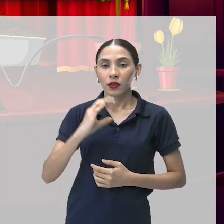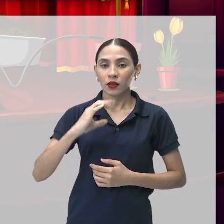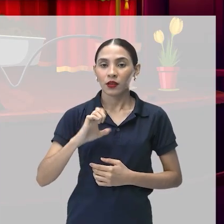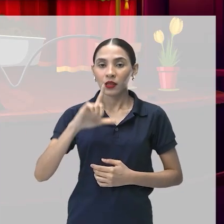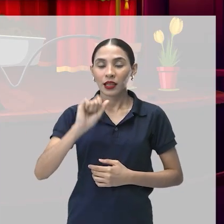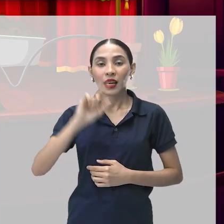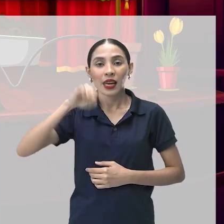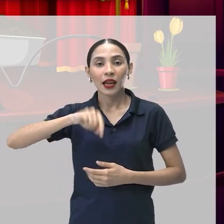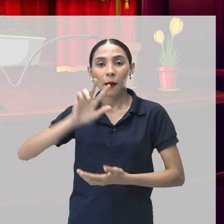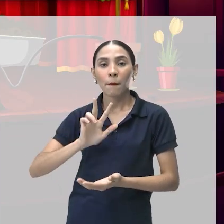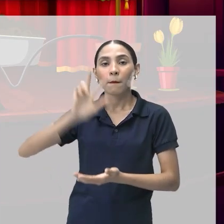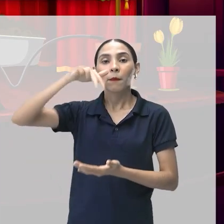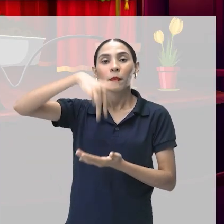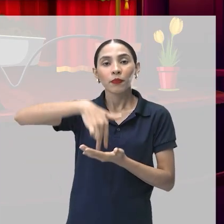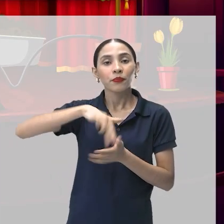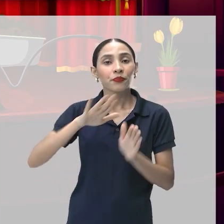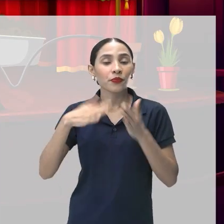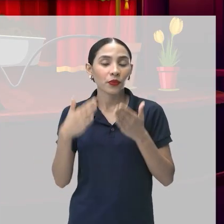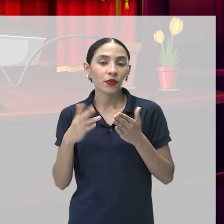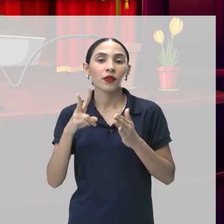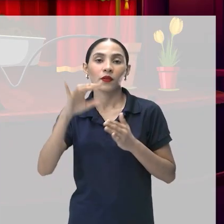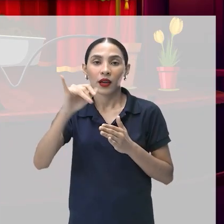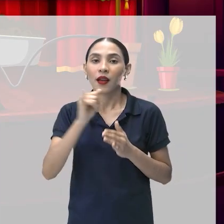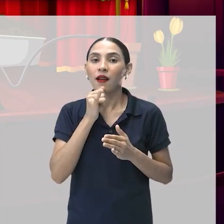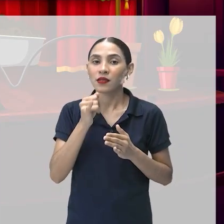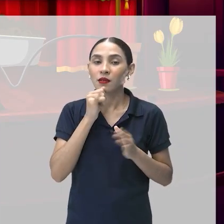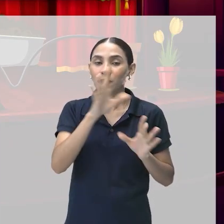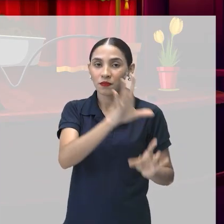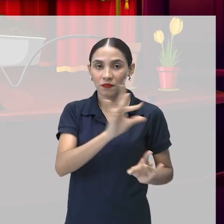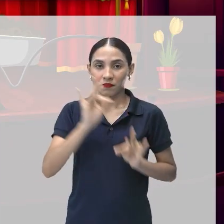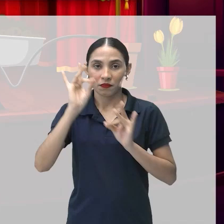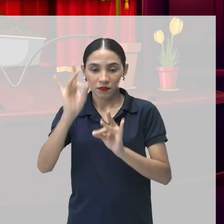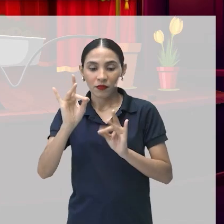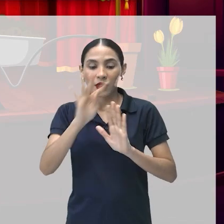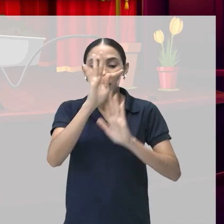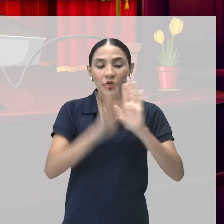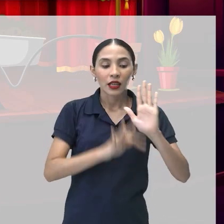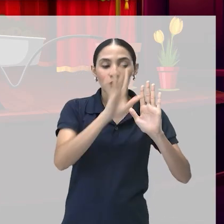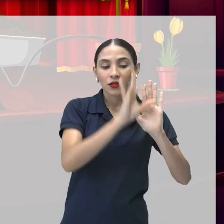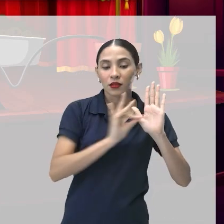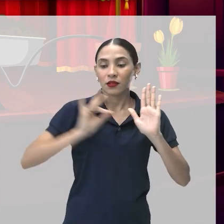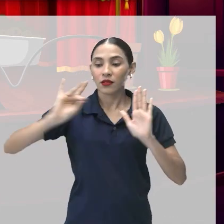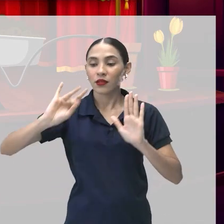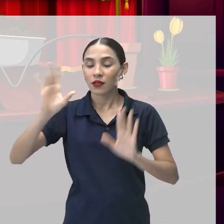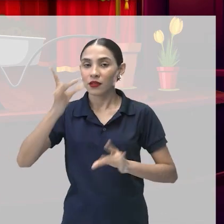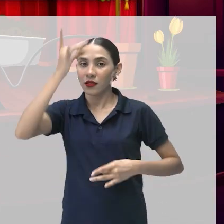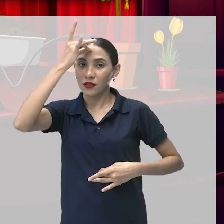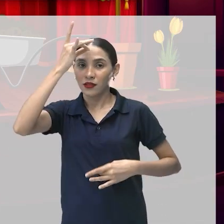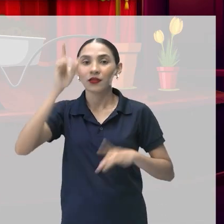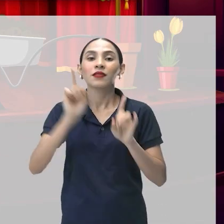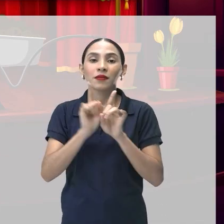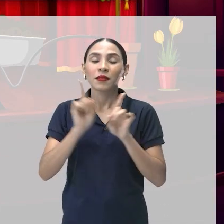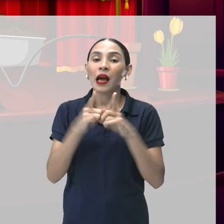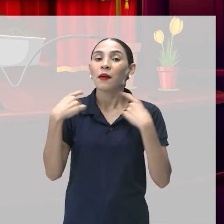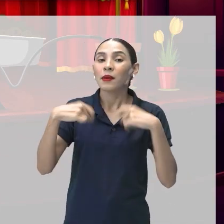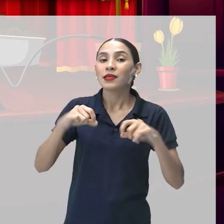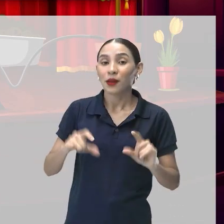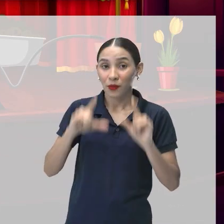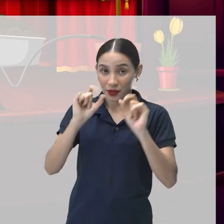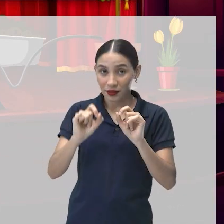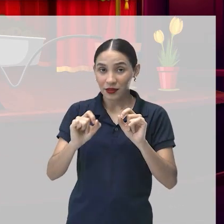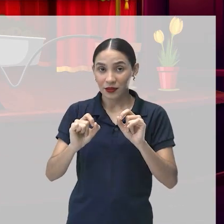A protagonista. Então, nós vamos tirar do texto da moça tecelã um texto teatral e nós temos o quê?